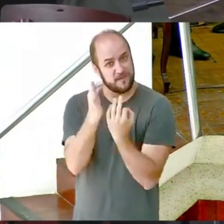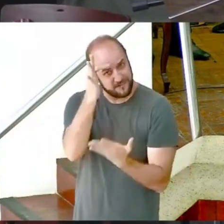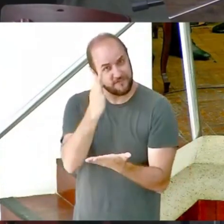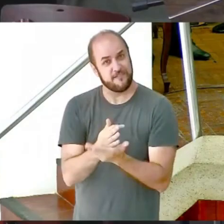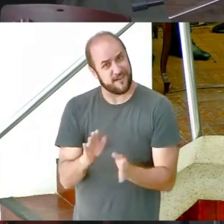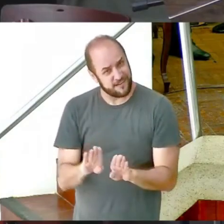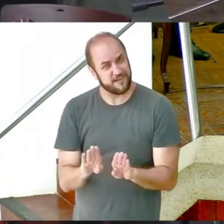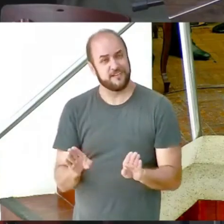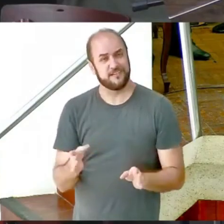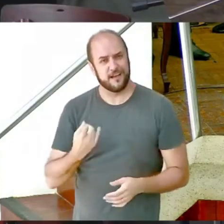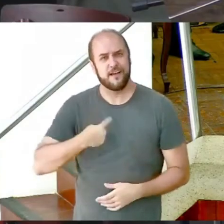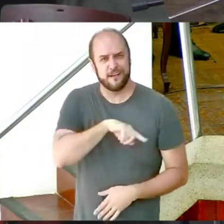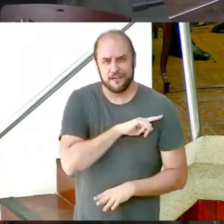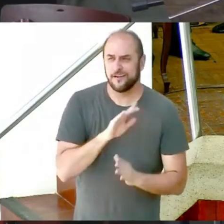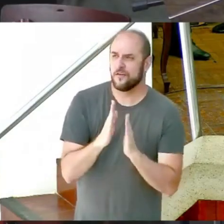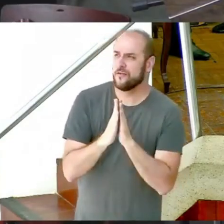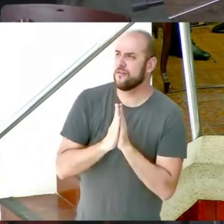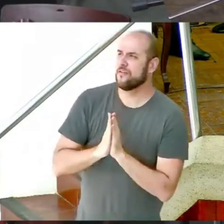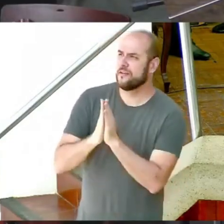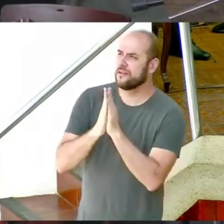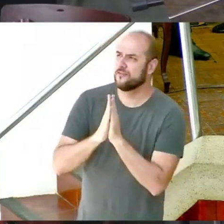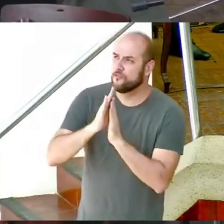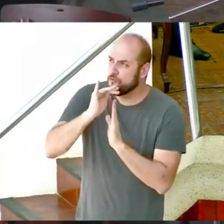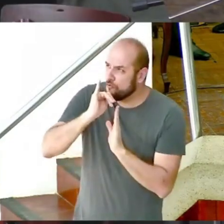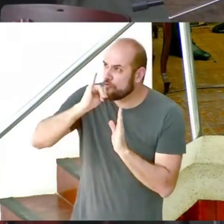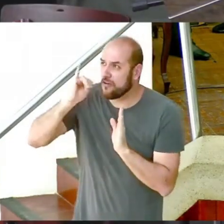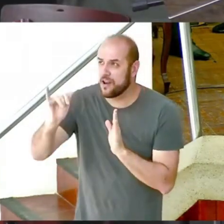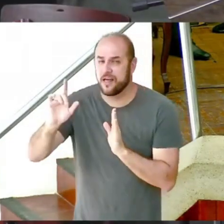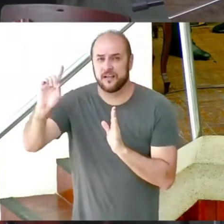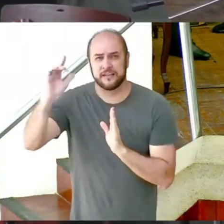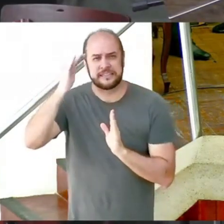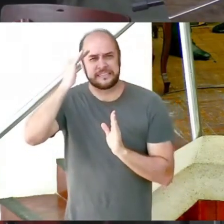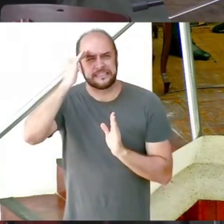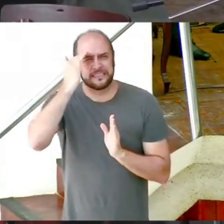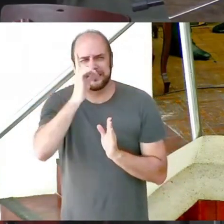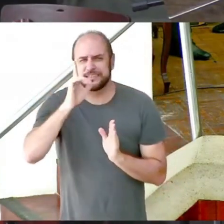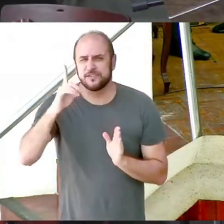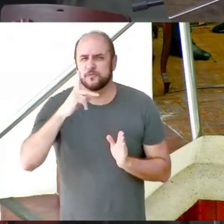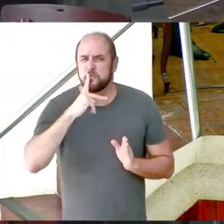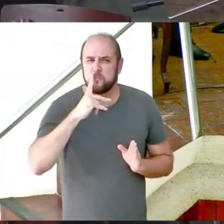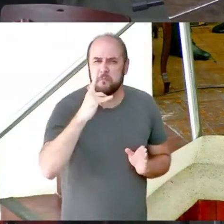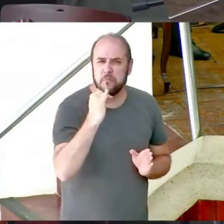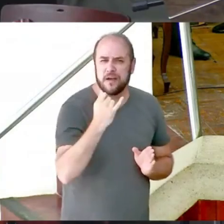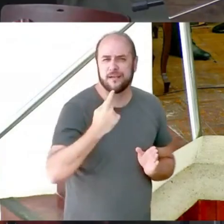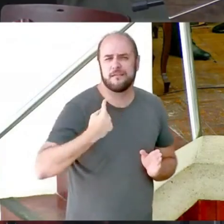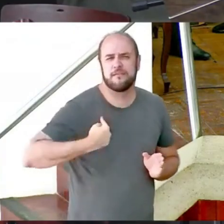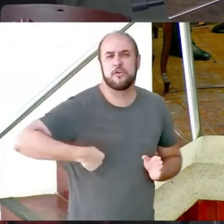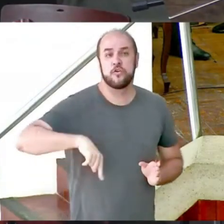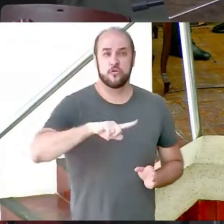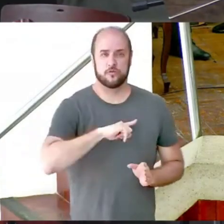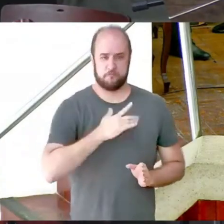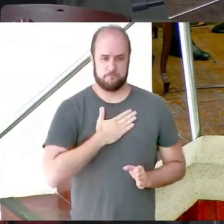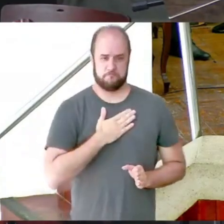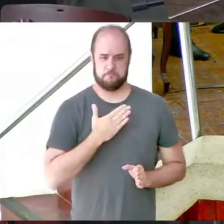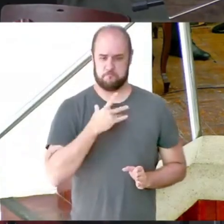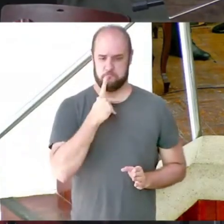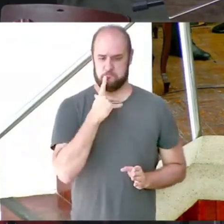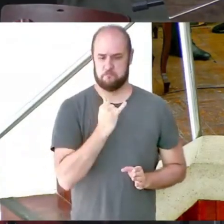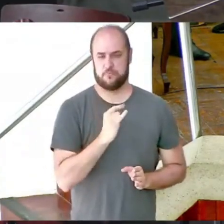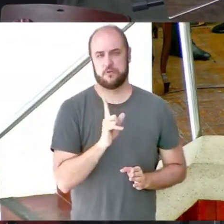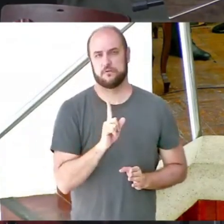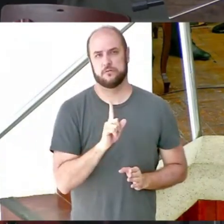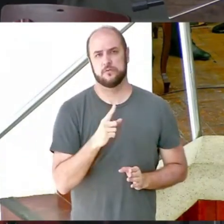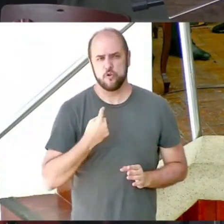Nós podemos orar a Deus, entendendo que Ele é o nosso Pai, não o meu Pai, como